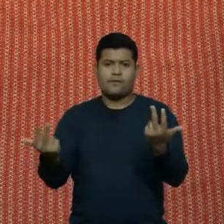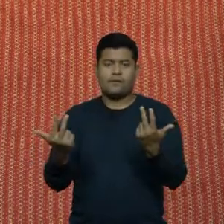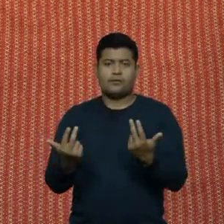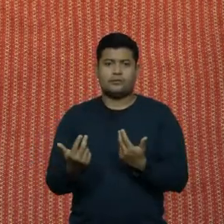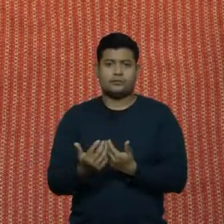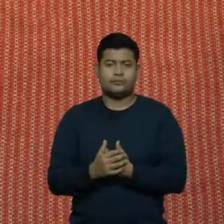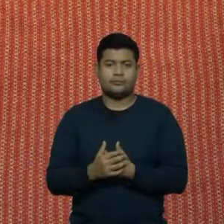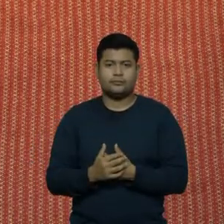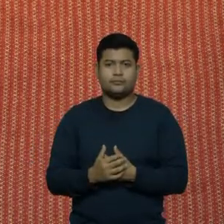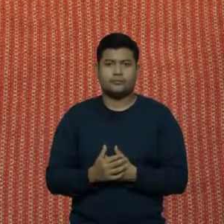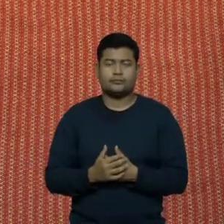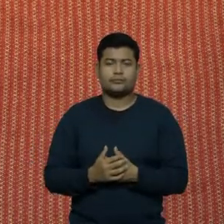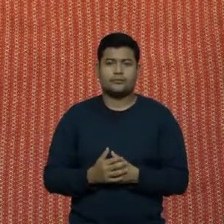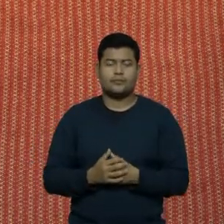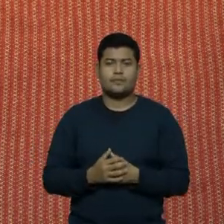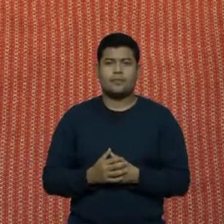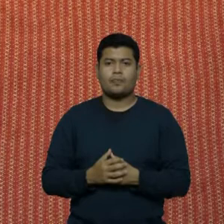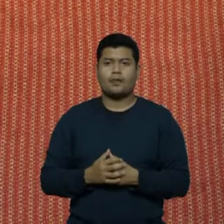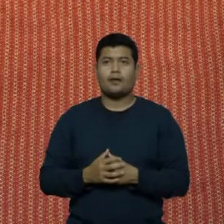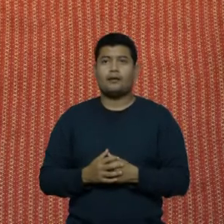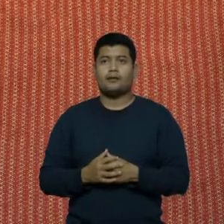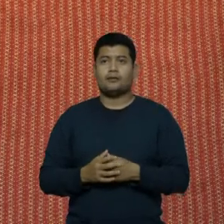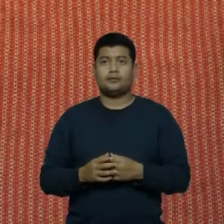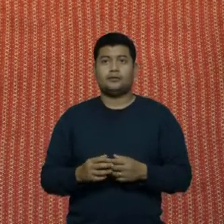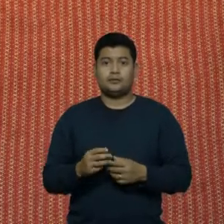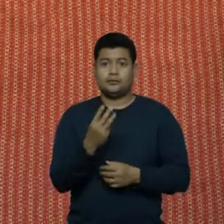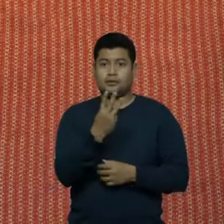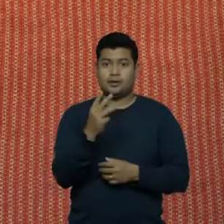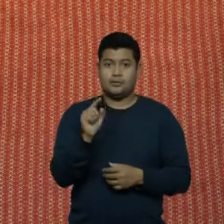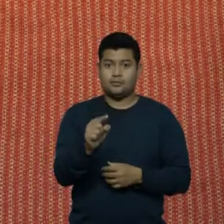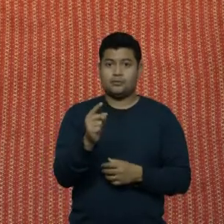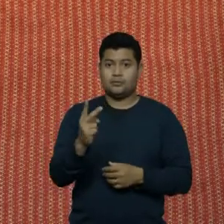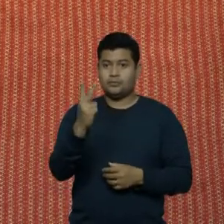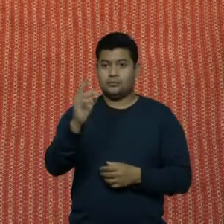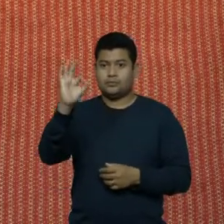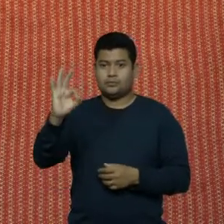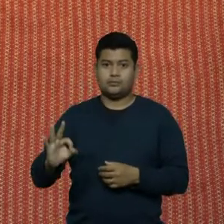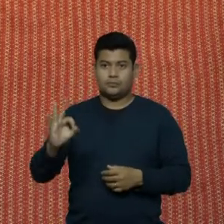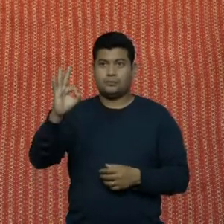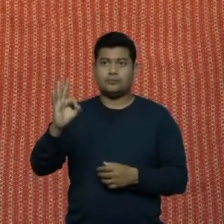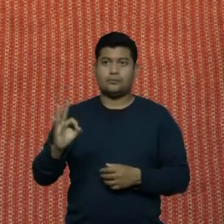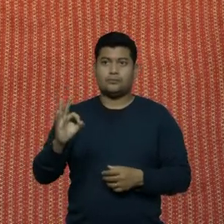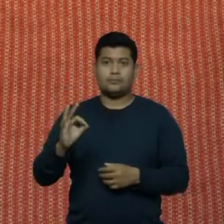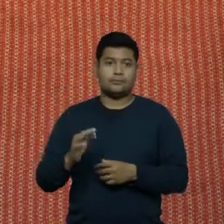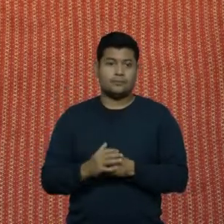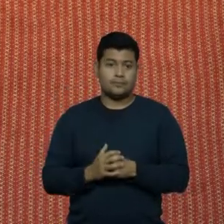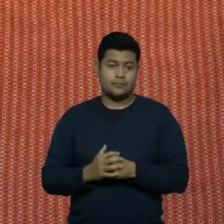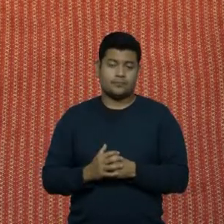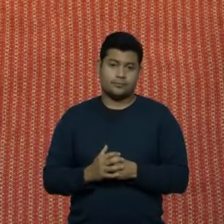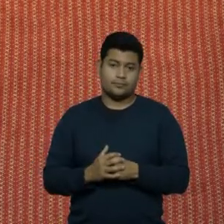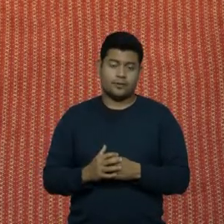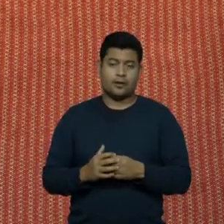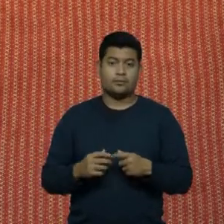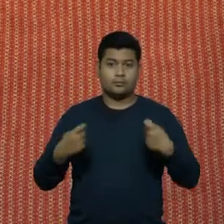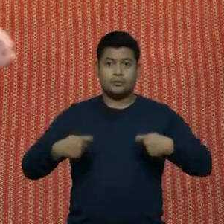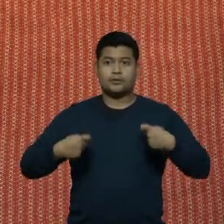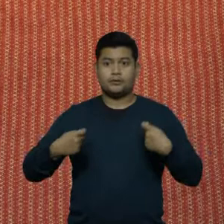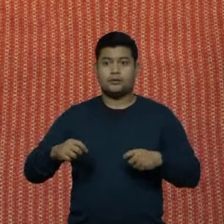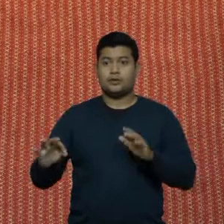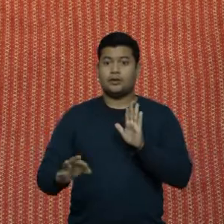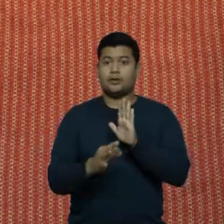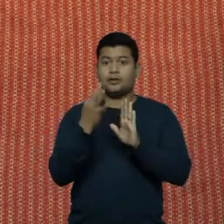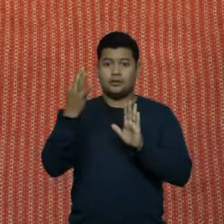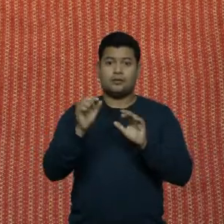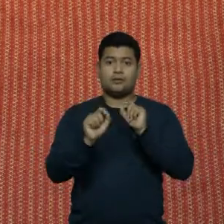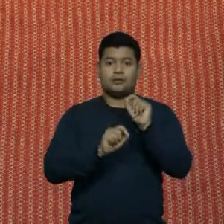volta e assim por diante inclusive para 3.2 por cento e Vale ressaltar que nós tivemos